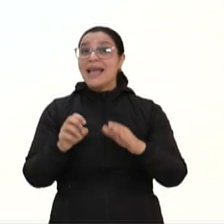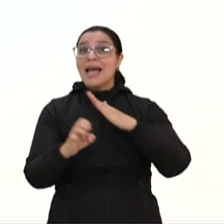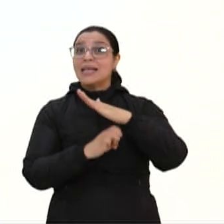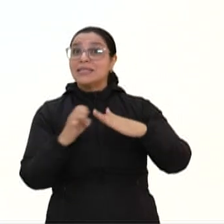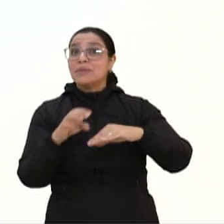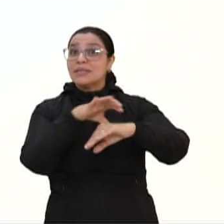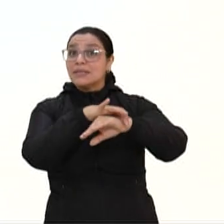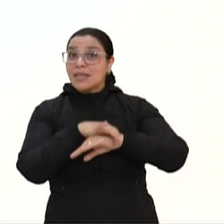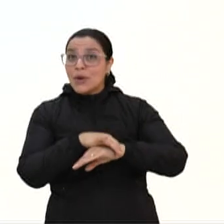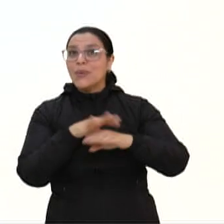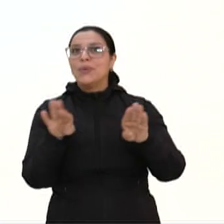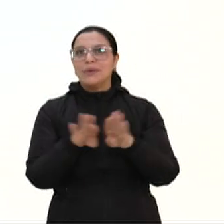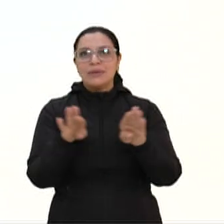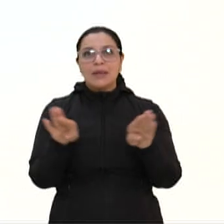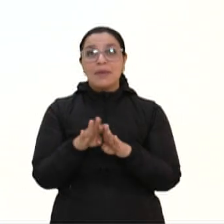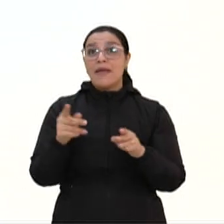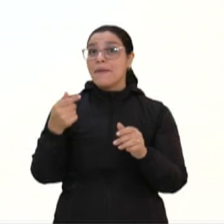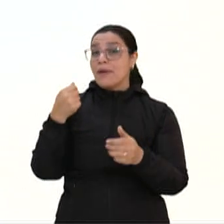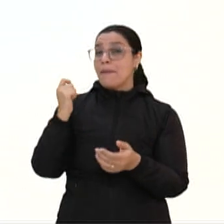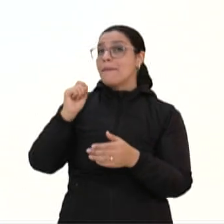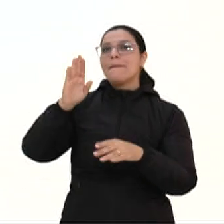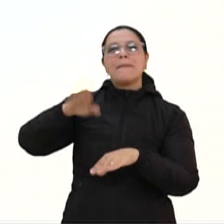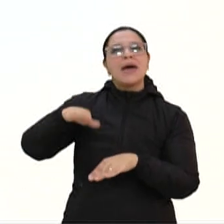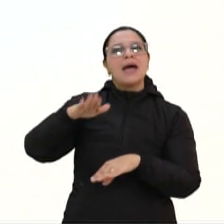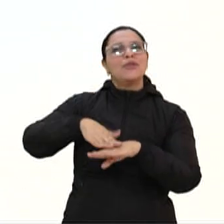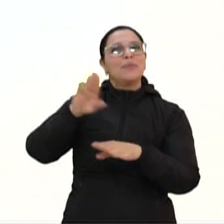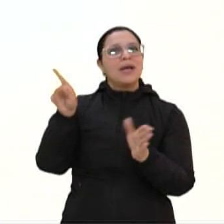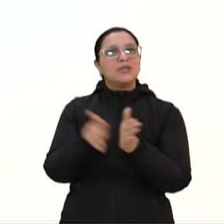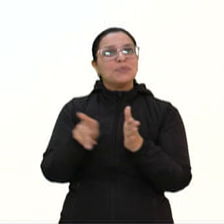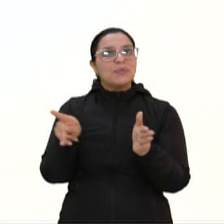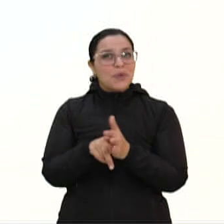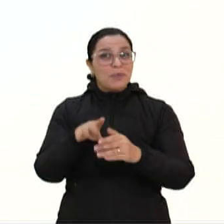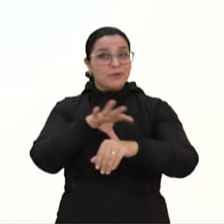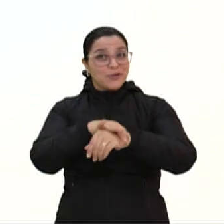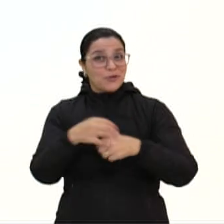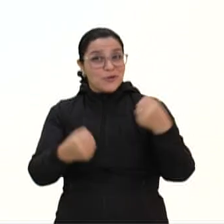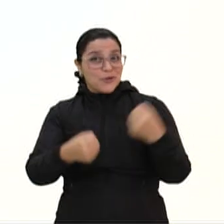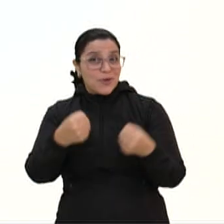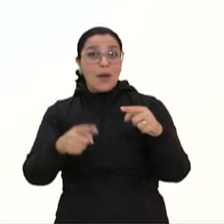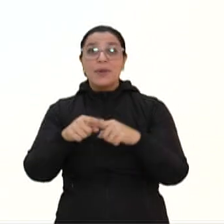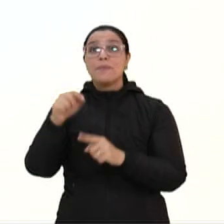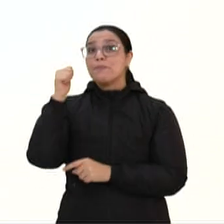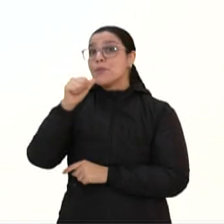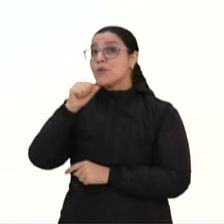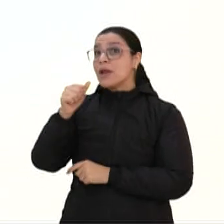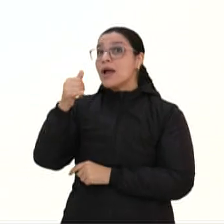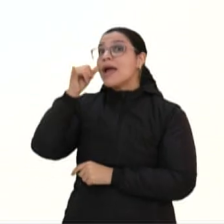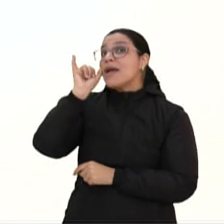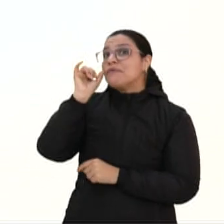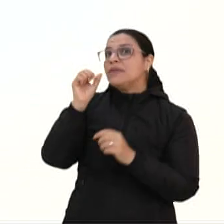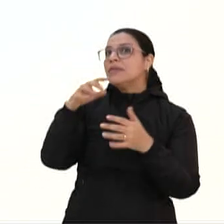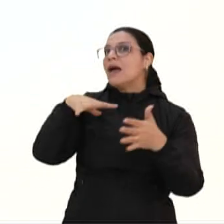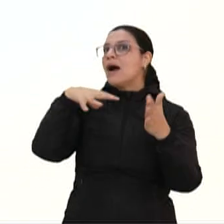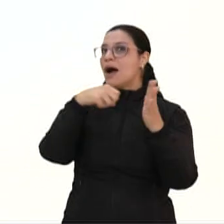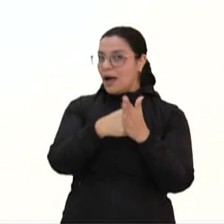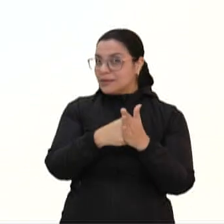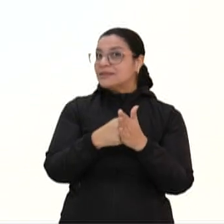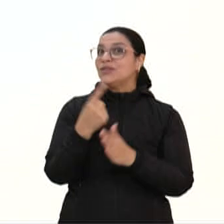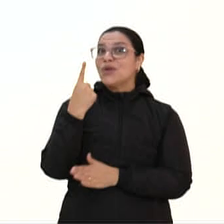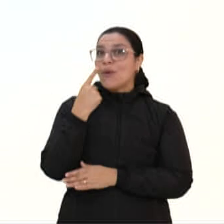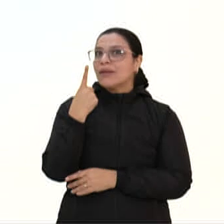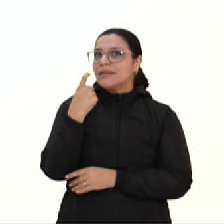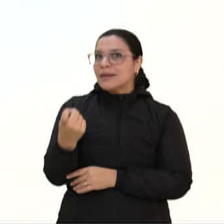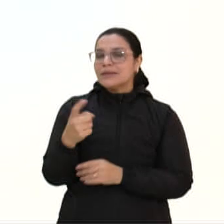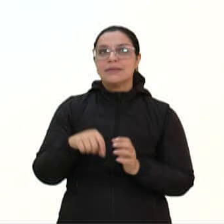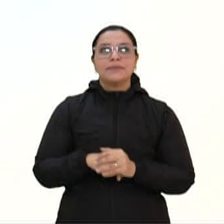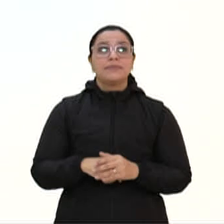cobrar menos de motorista do sexo feminino. Causam menos acidente. Olha só que